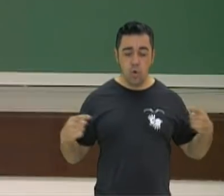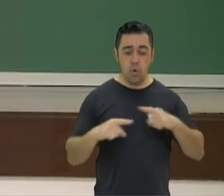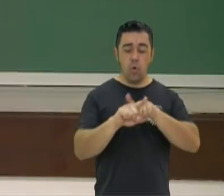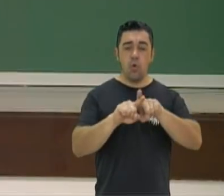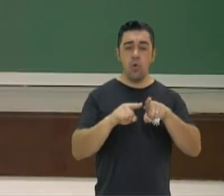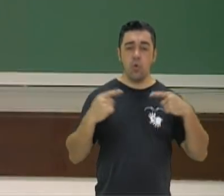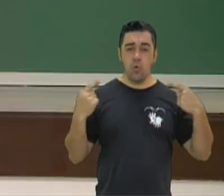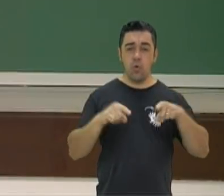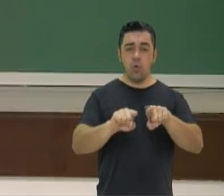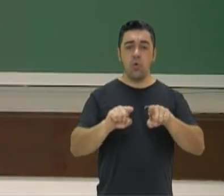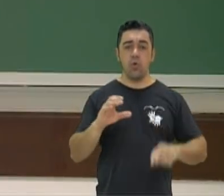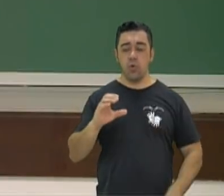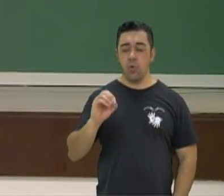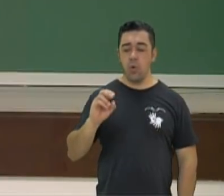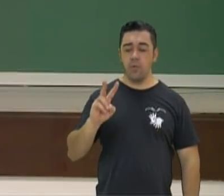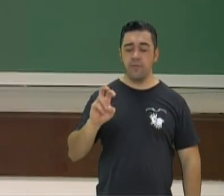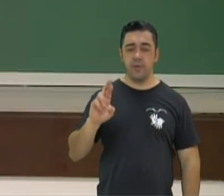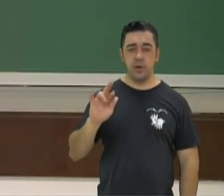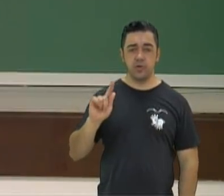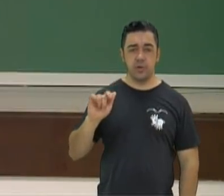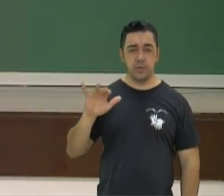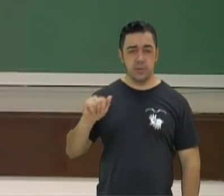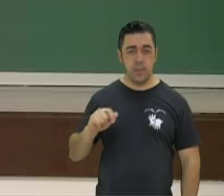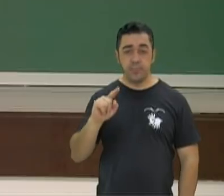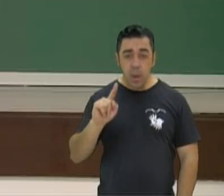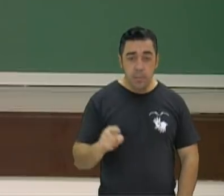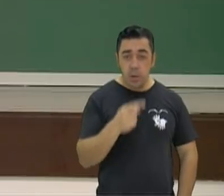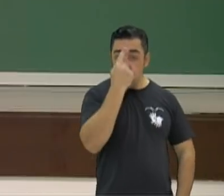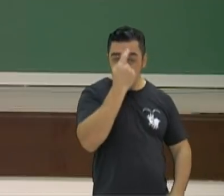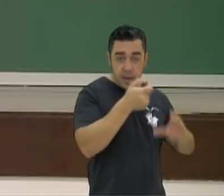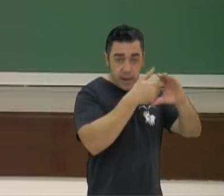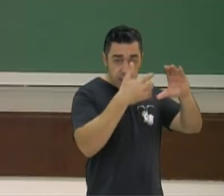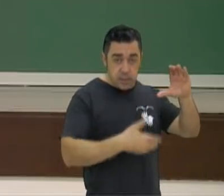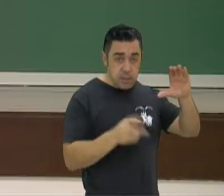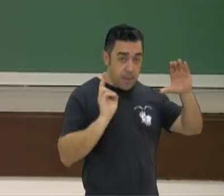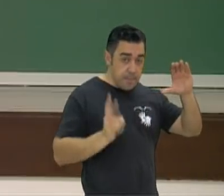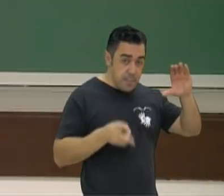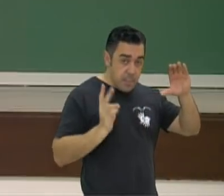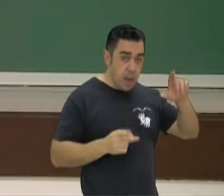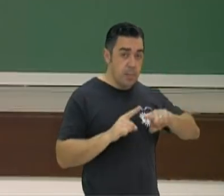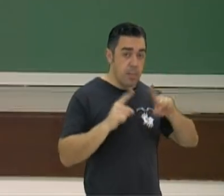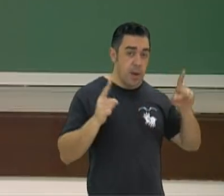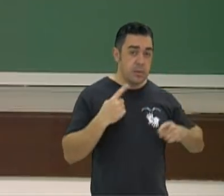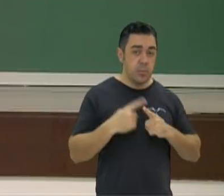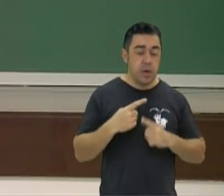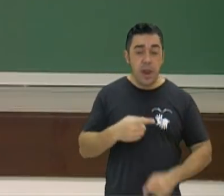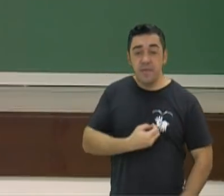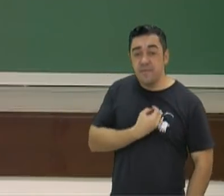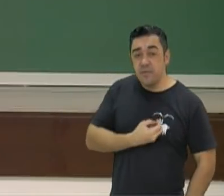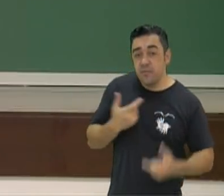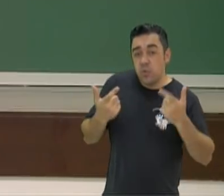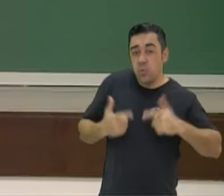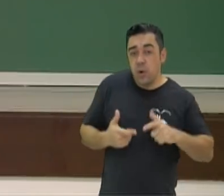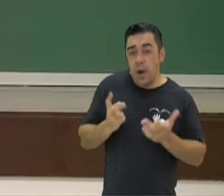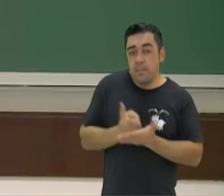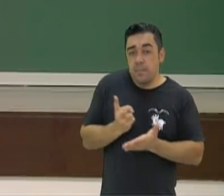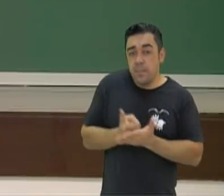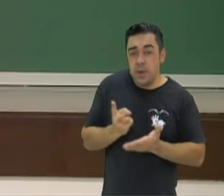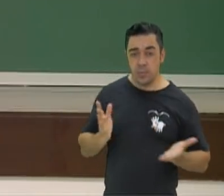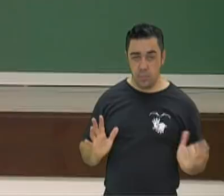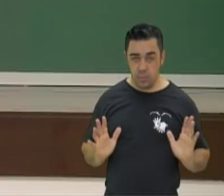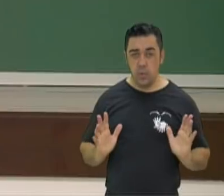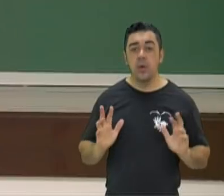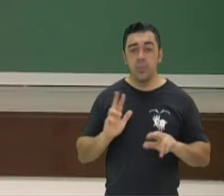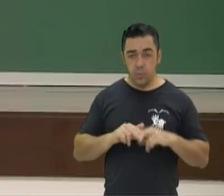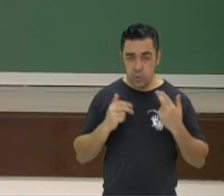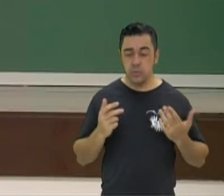Esses organismos, então, eles convergem para uma característica em comum. Por quê? Porque eles vivem em ambientes que têm pressões seletivas